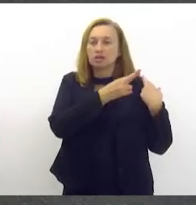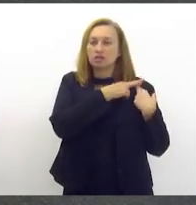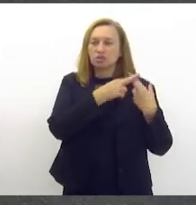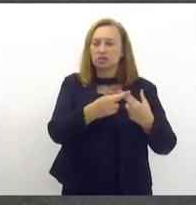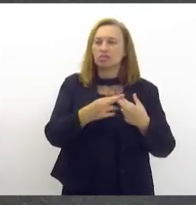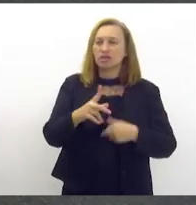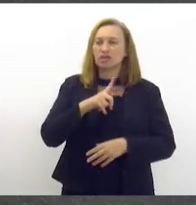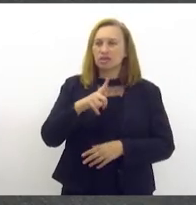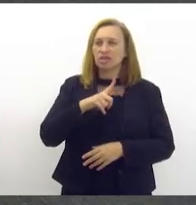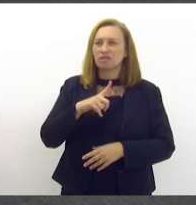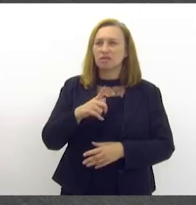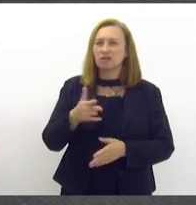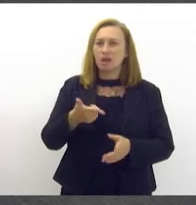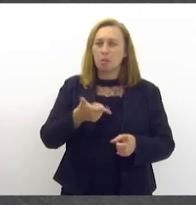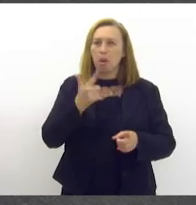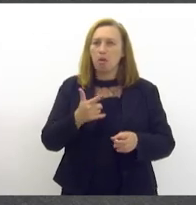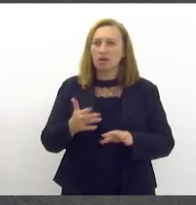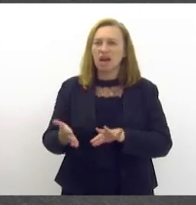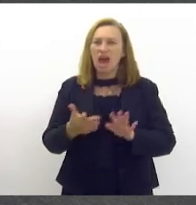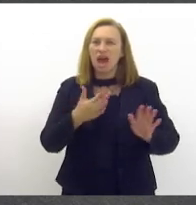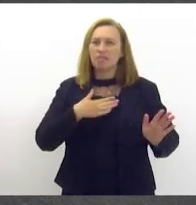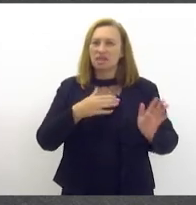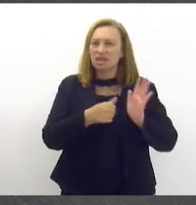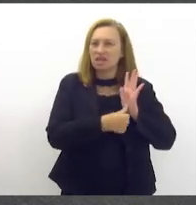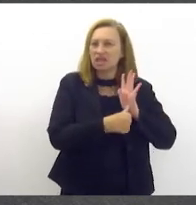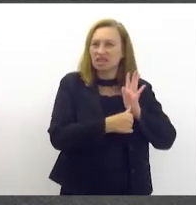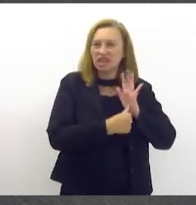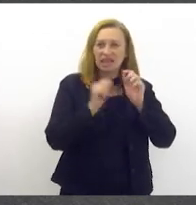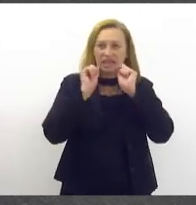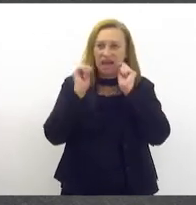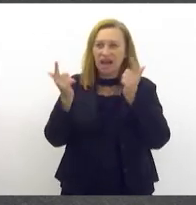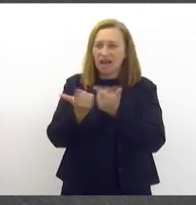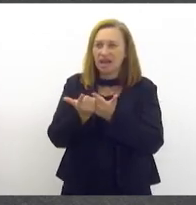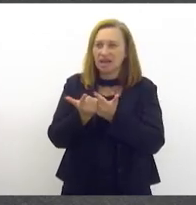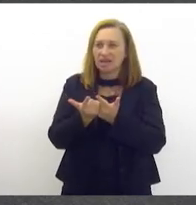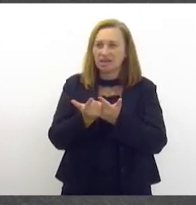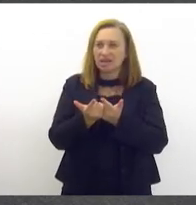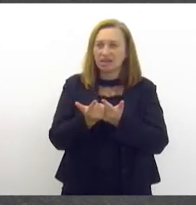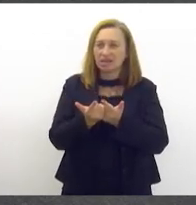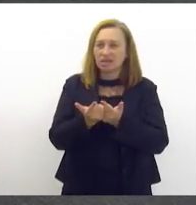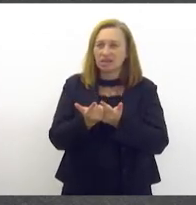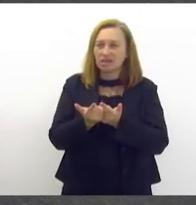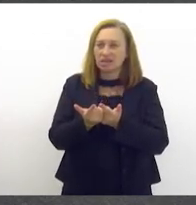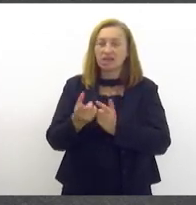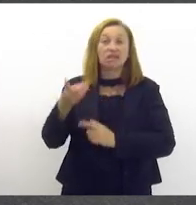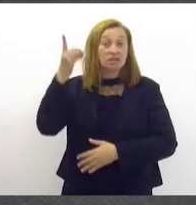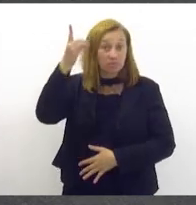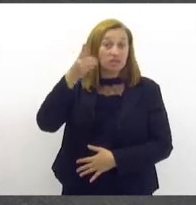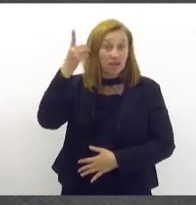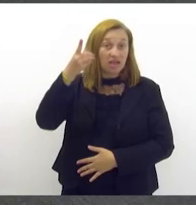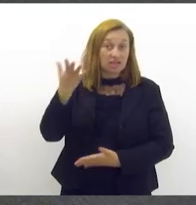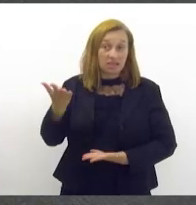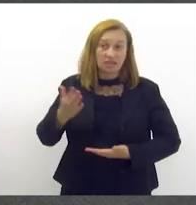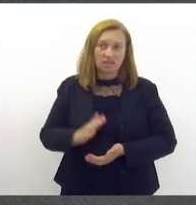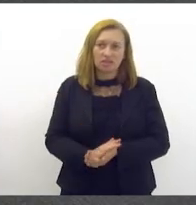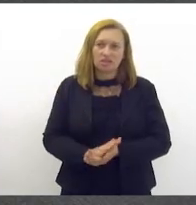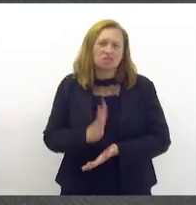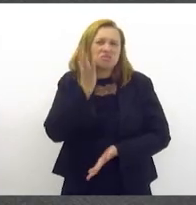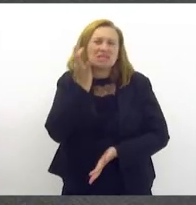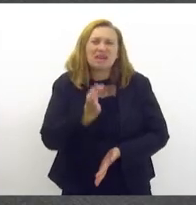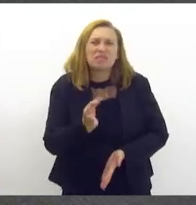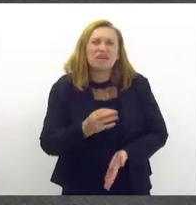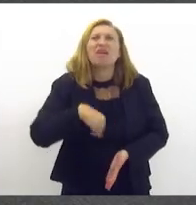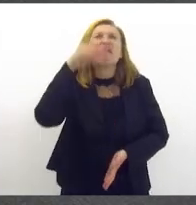morrer. A minha identidade da LERJ, e ela é deputada, você não sabe nem quem é